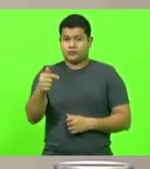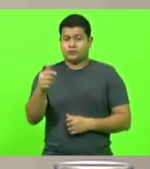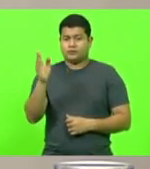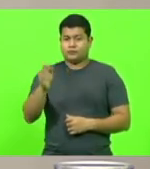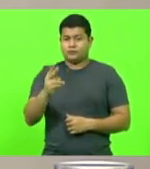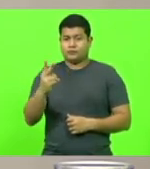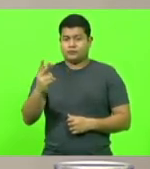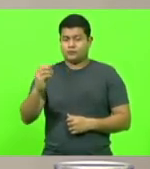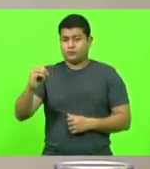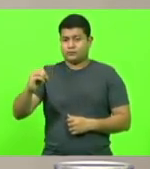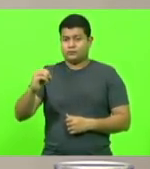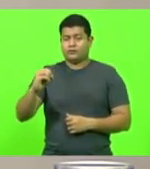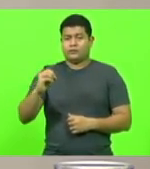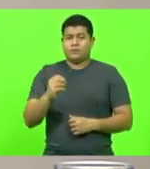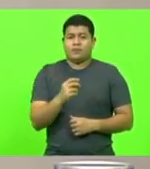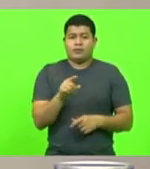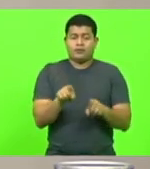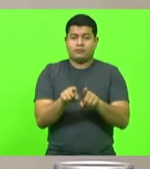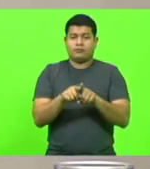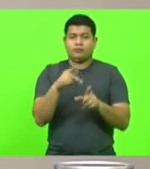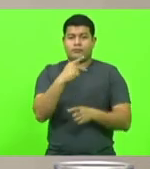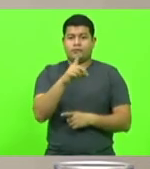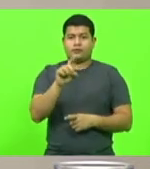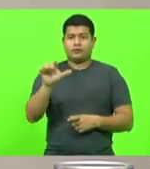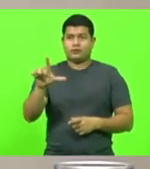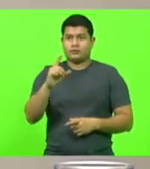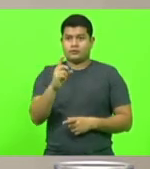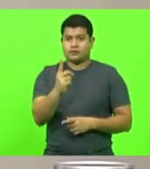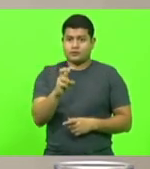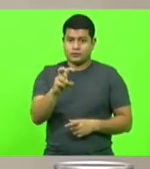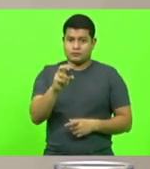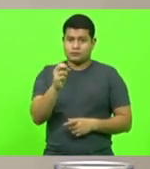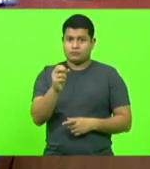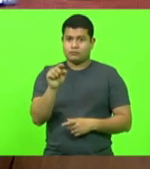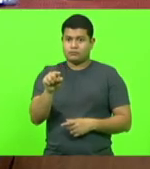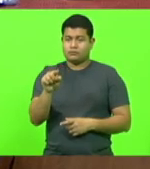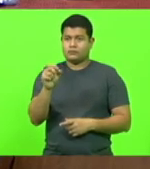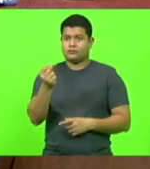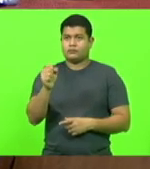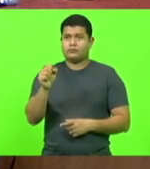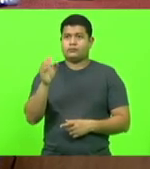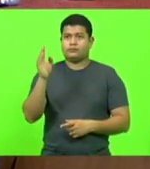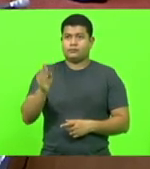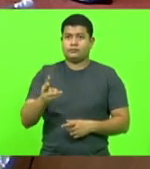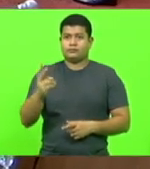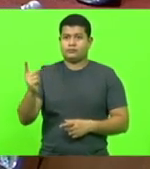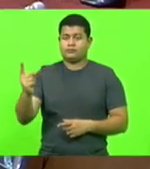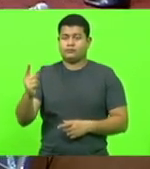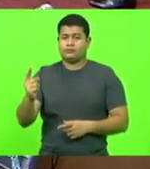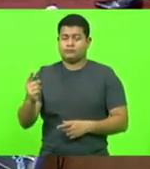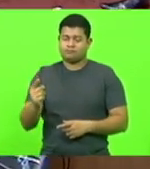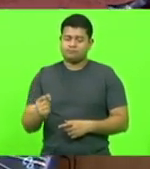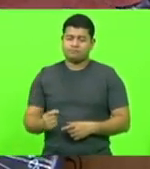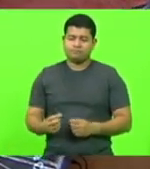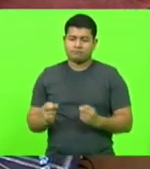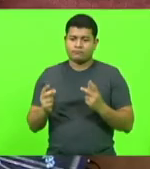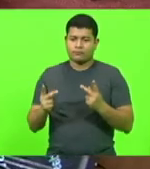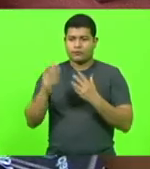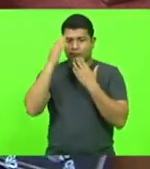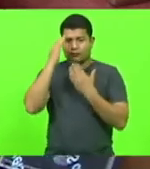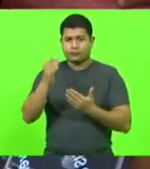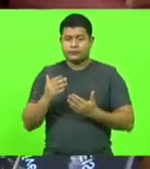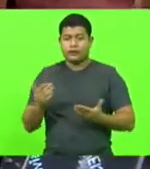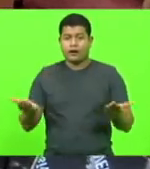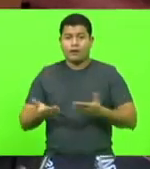387.0/2021 e PDL 5.8/2021. Perfeito. Presidente, eu até conversei agora com o deputado